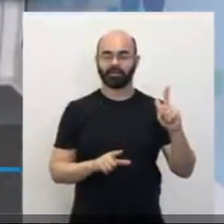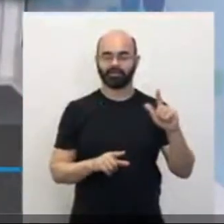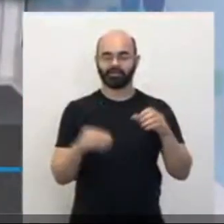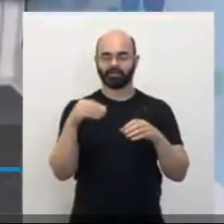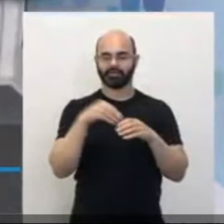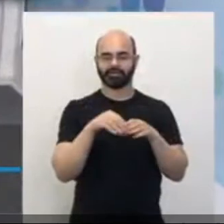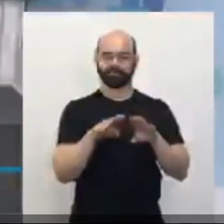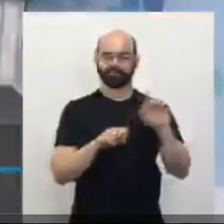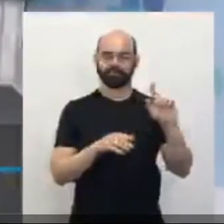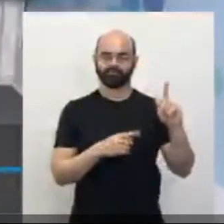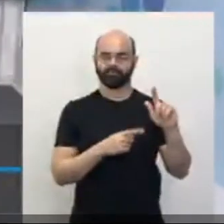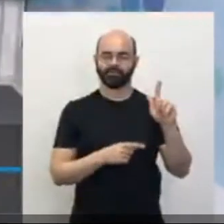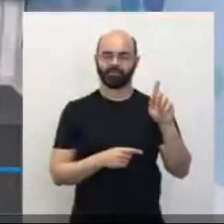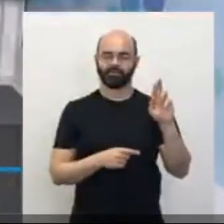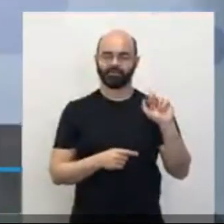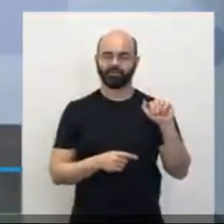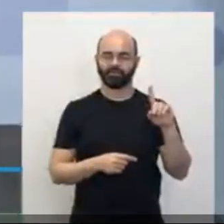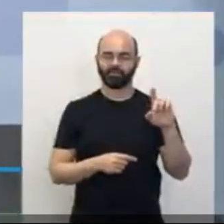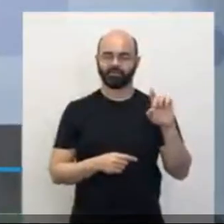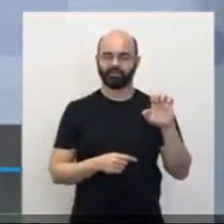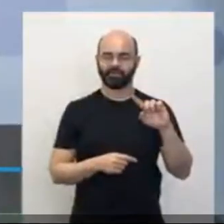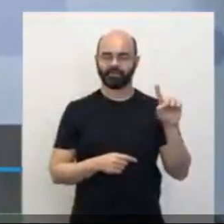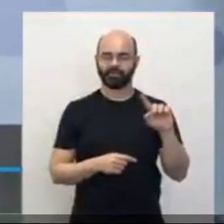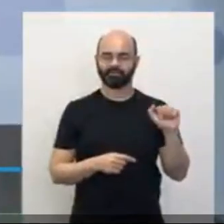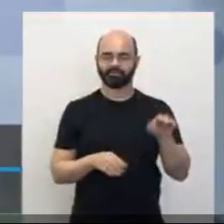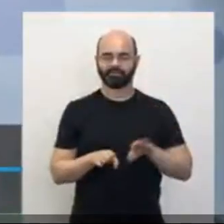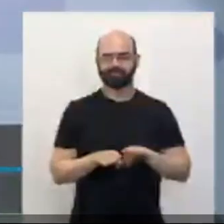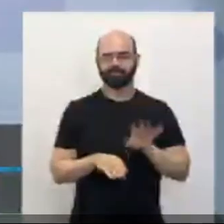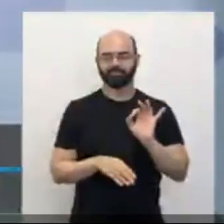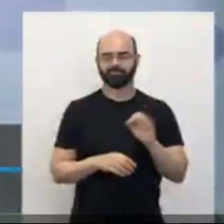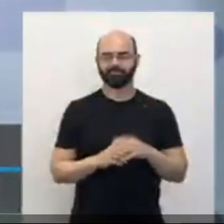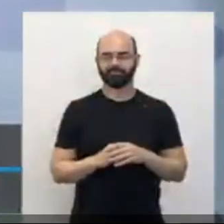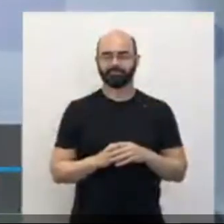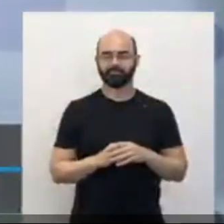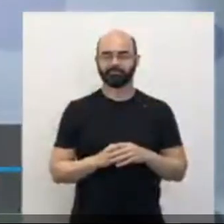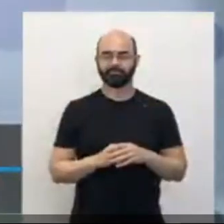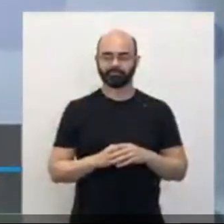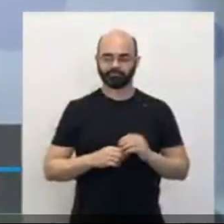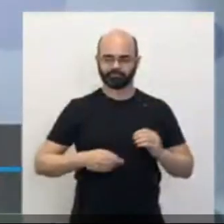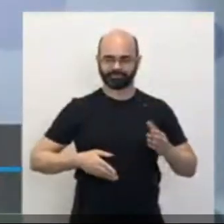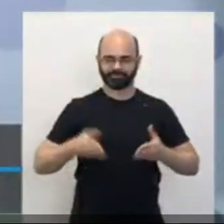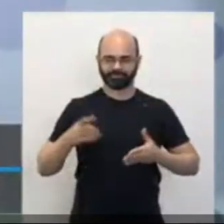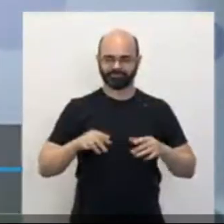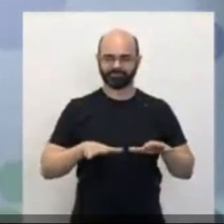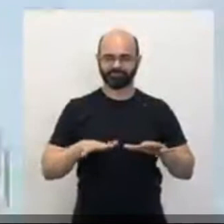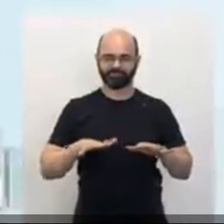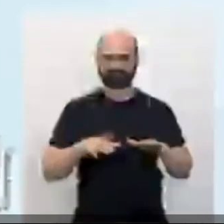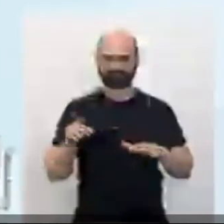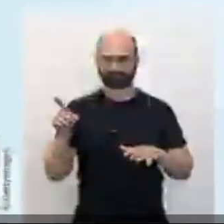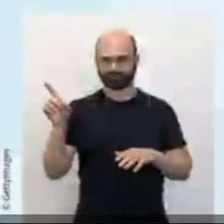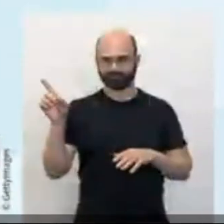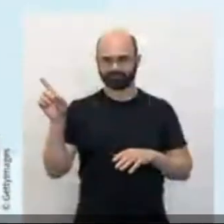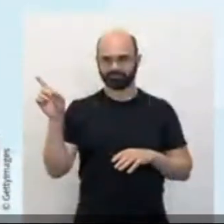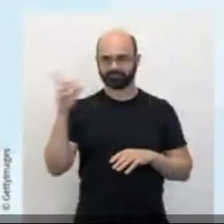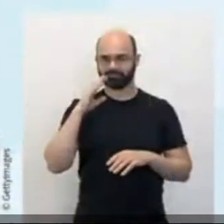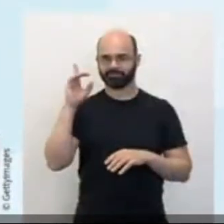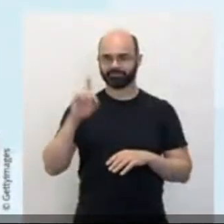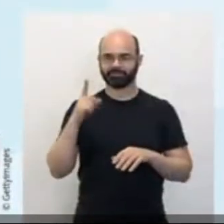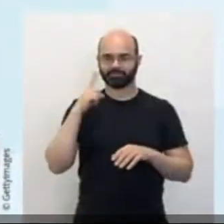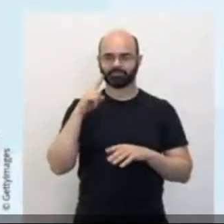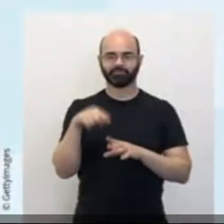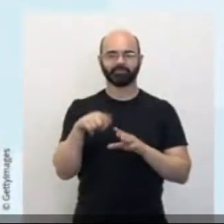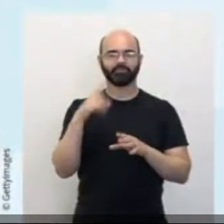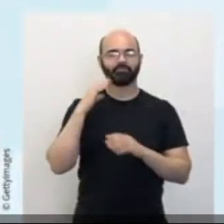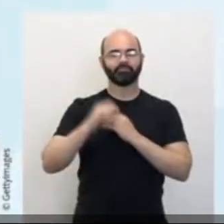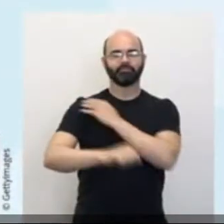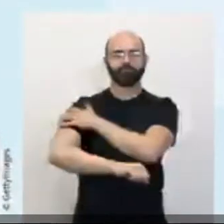eu vou mostrar para vocês que basicamente esse robô, ele exerce um movimento, eu vou até pedir pro diretor, ele exerce um movimento de braço,